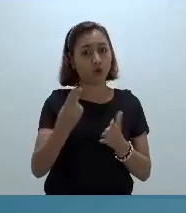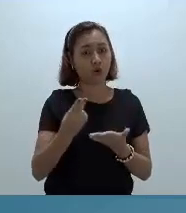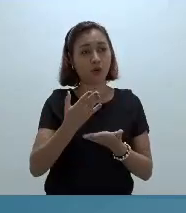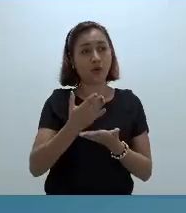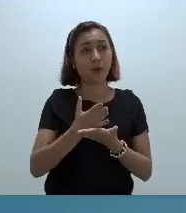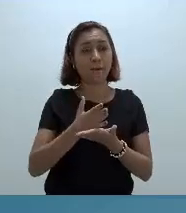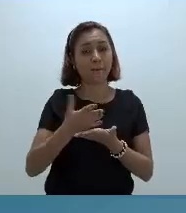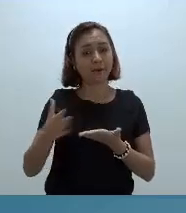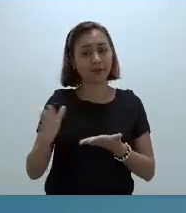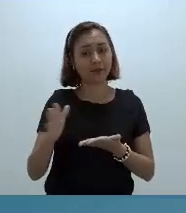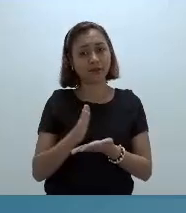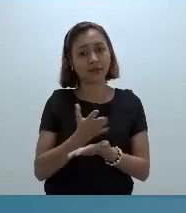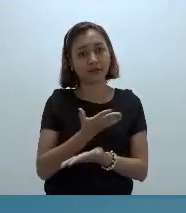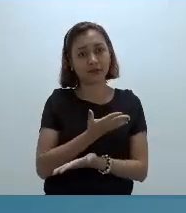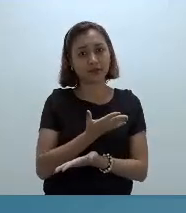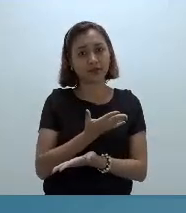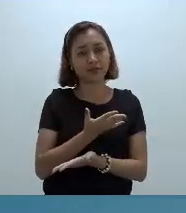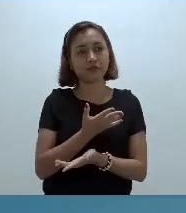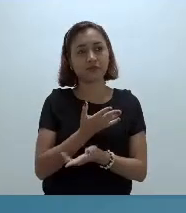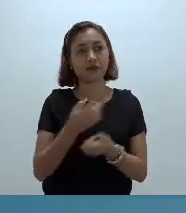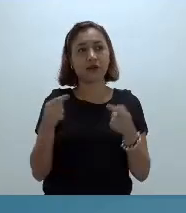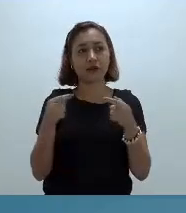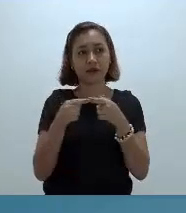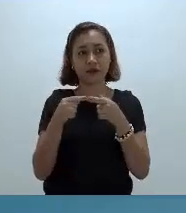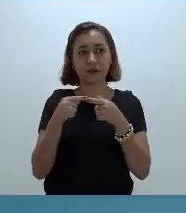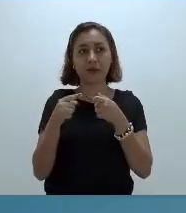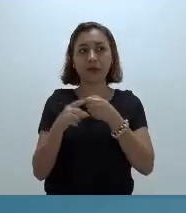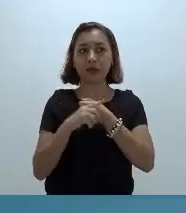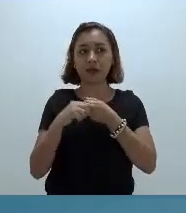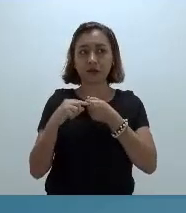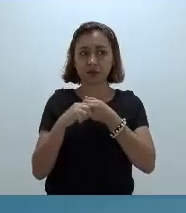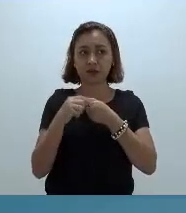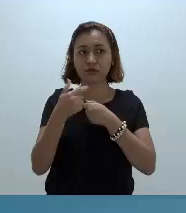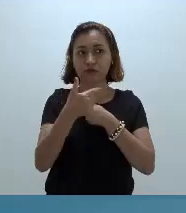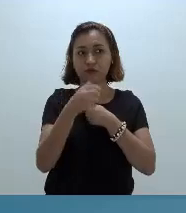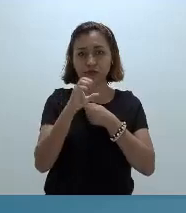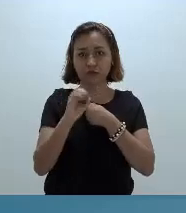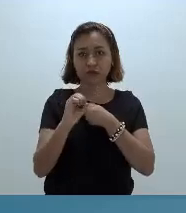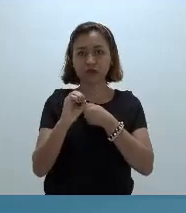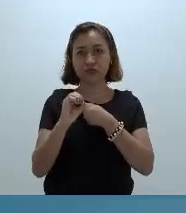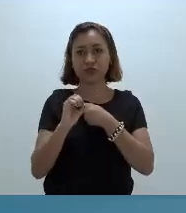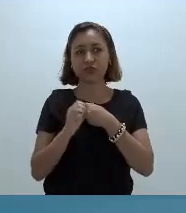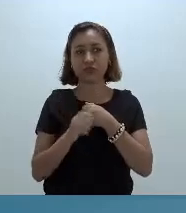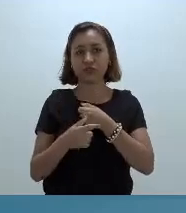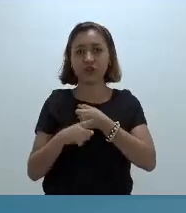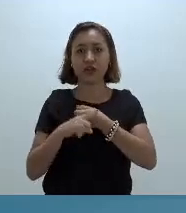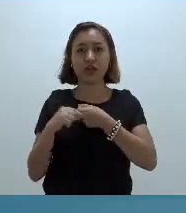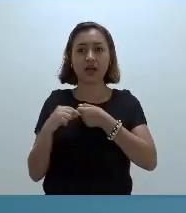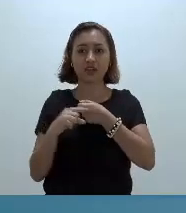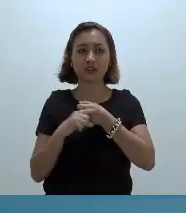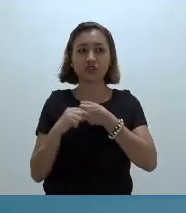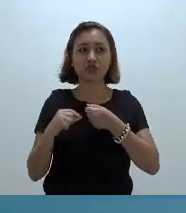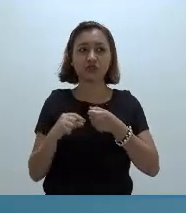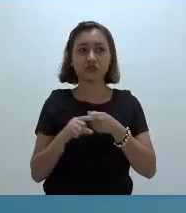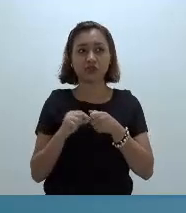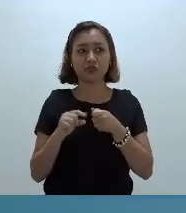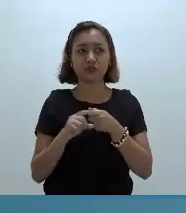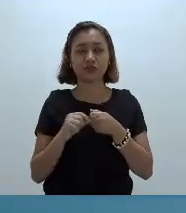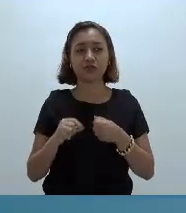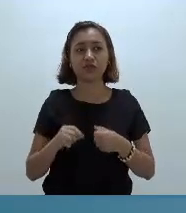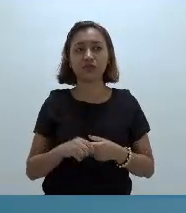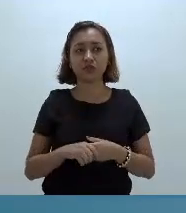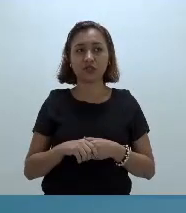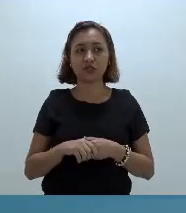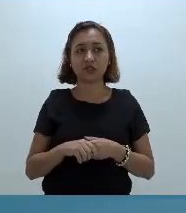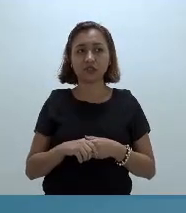o artigo 20, parágrafo 4 do CPC, dando forma ao acolhimento parcial. Exceção de pré-efetividade, ou